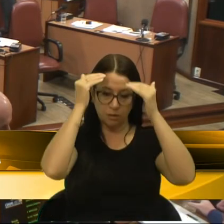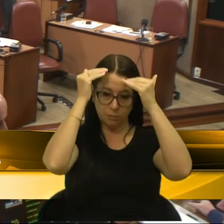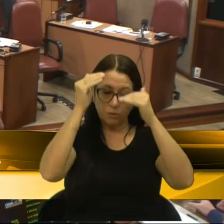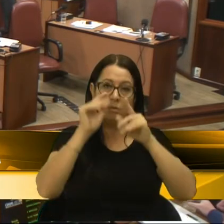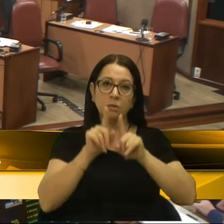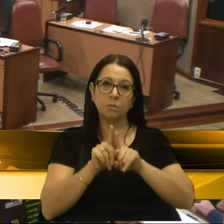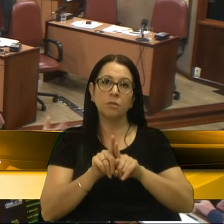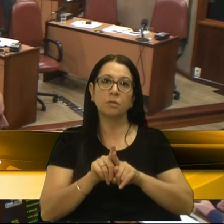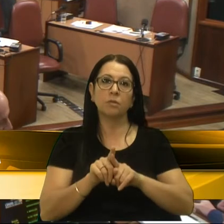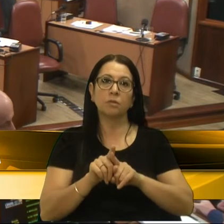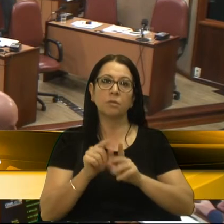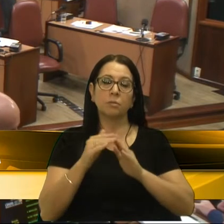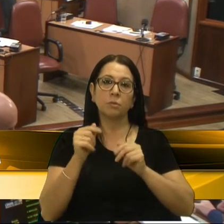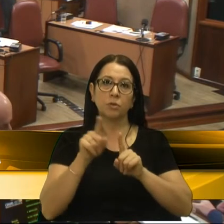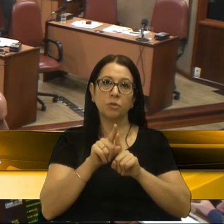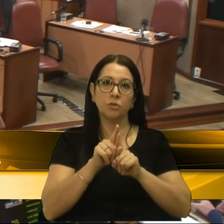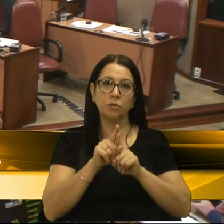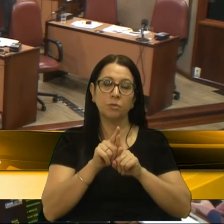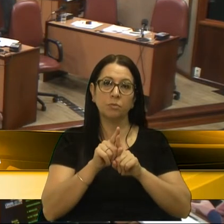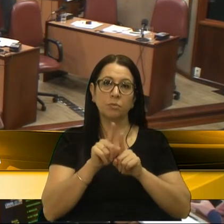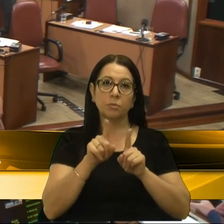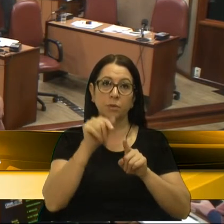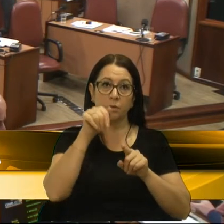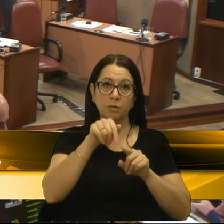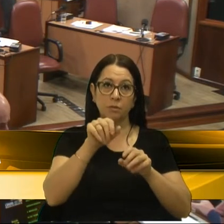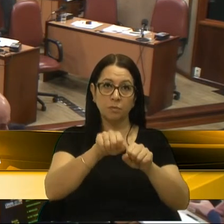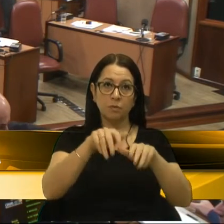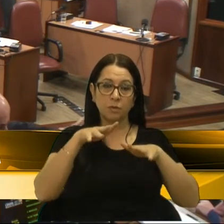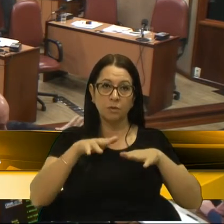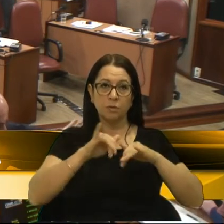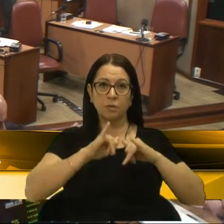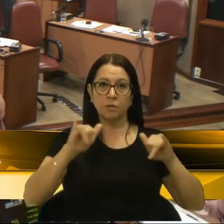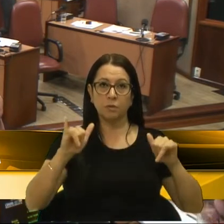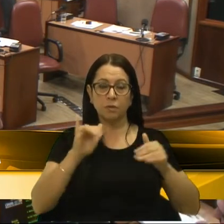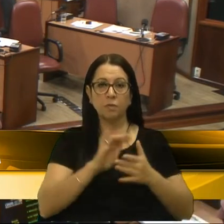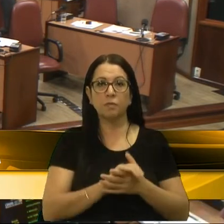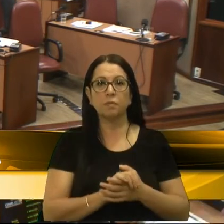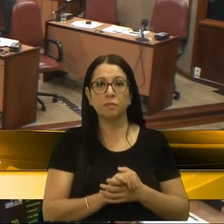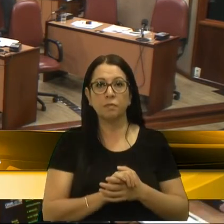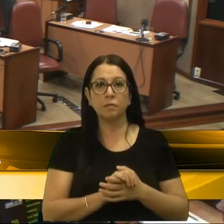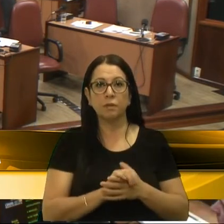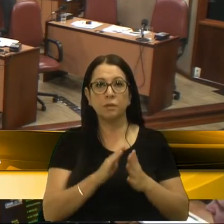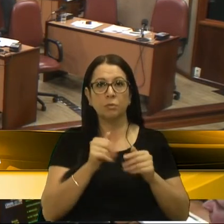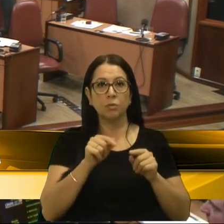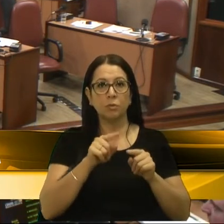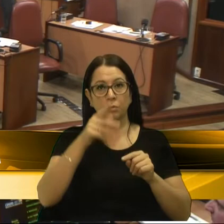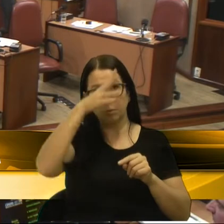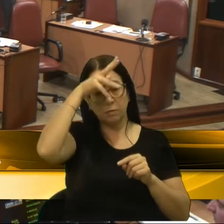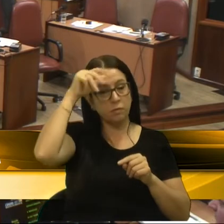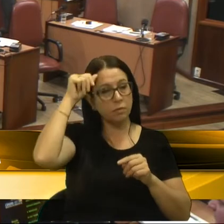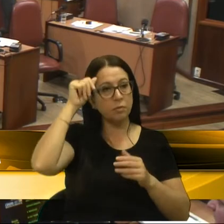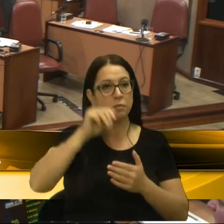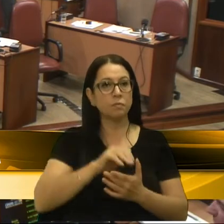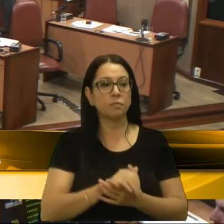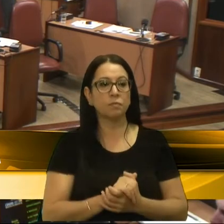respeitosamente submeter para deliberação do plenário o presente pedido de informações ao Executivo Municipal